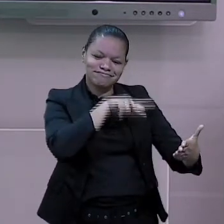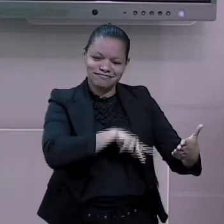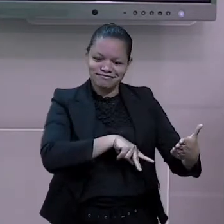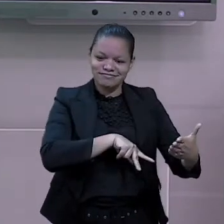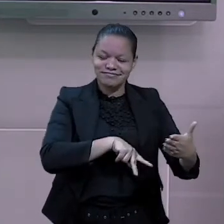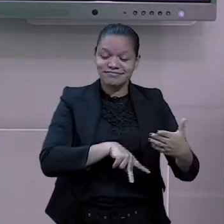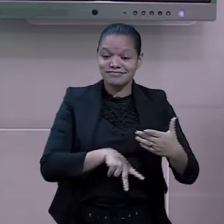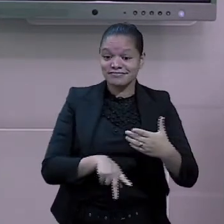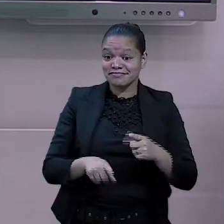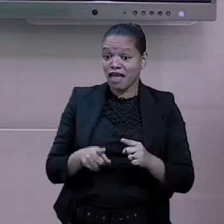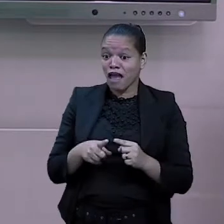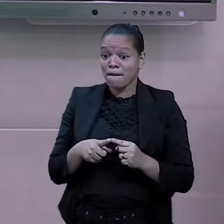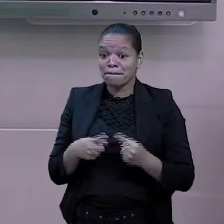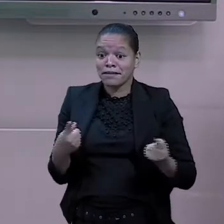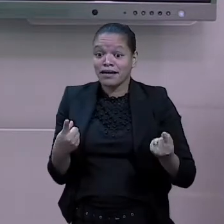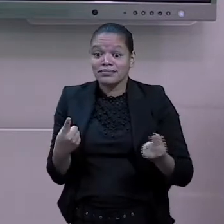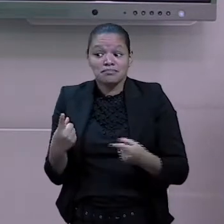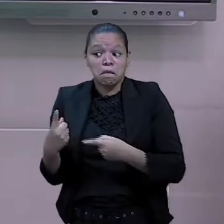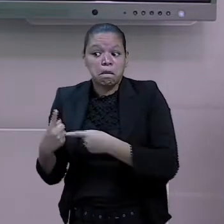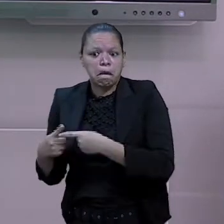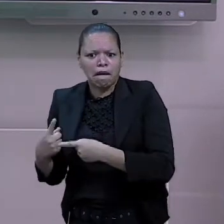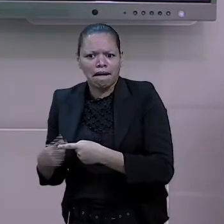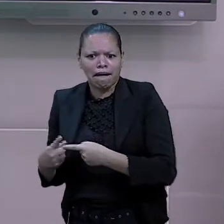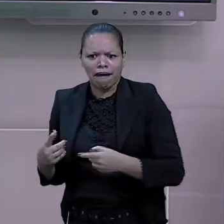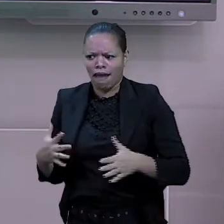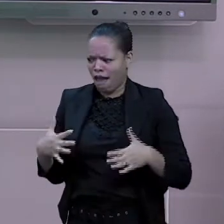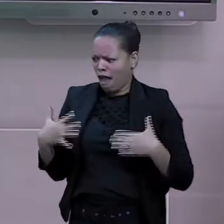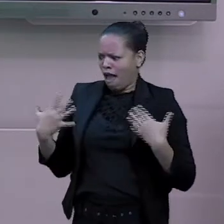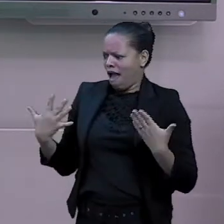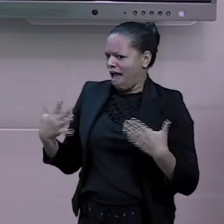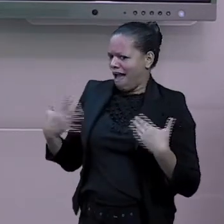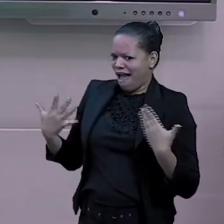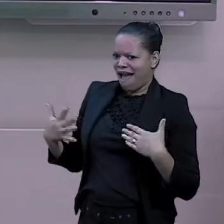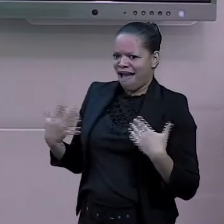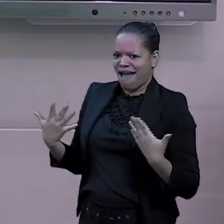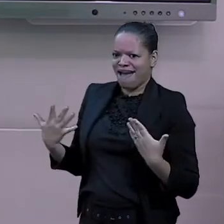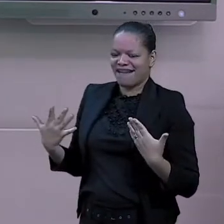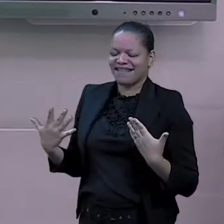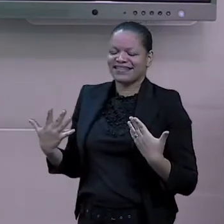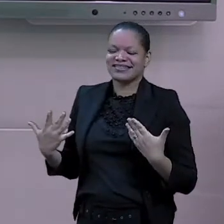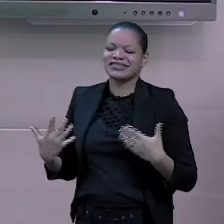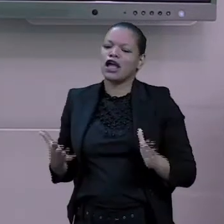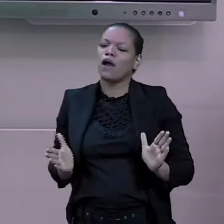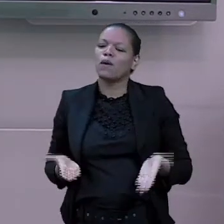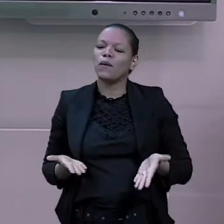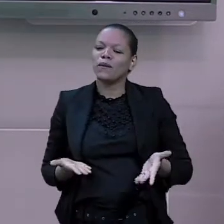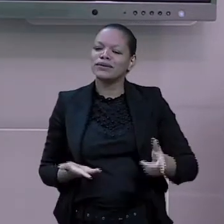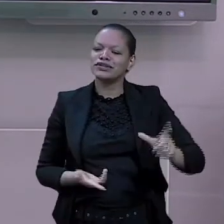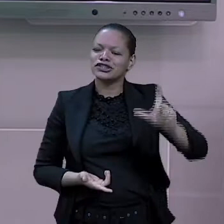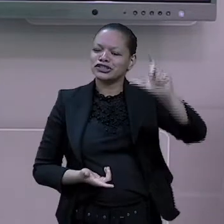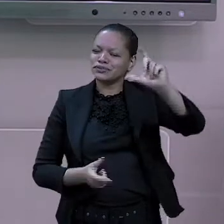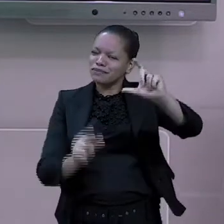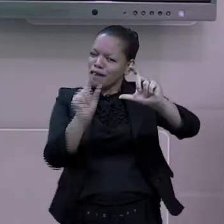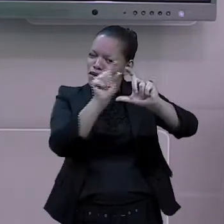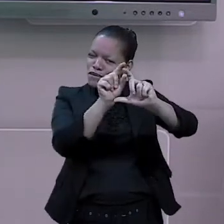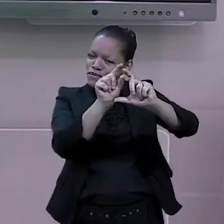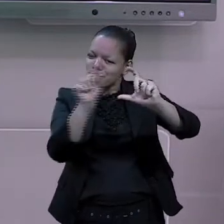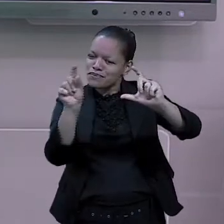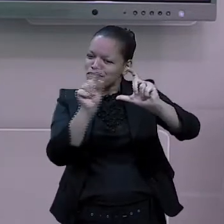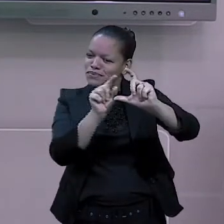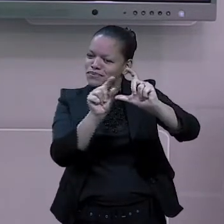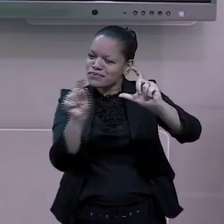que tanta empolgação? Bom, as tirinhas nós vamos aprender hoje aqui, que são uma